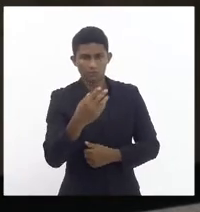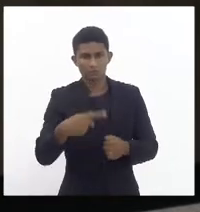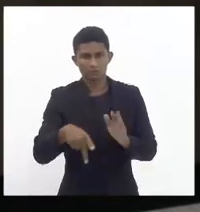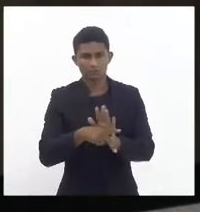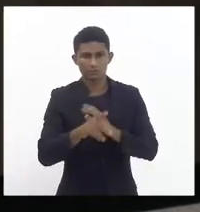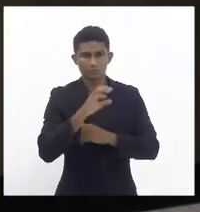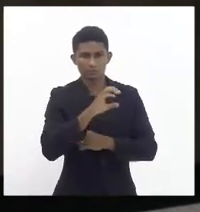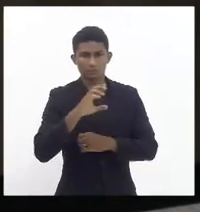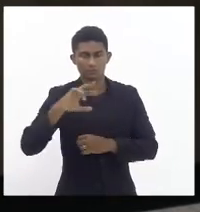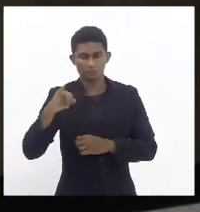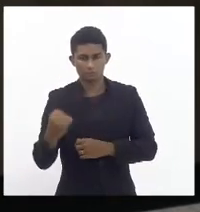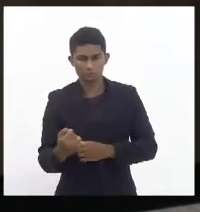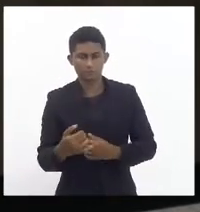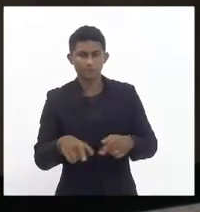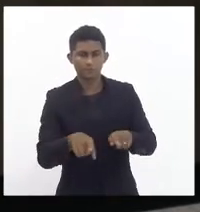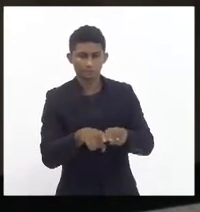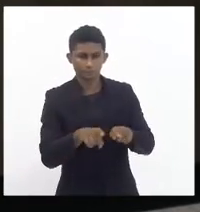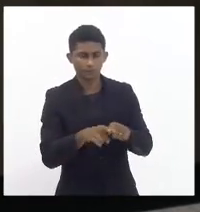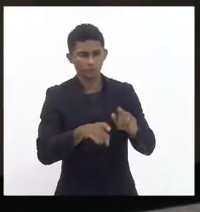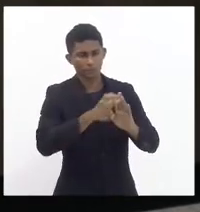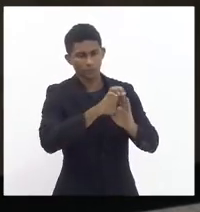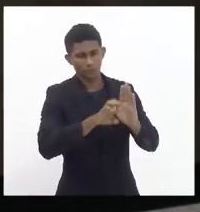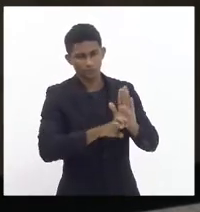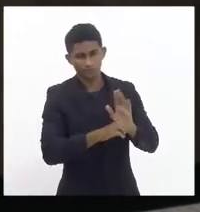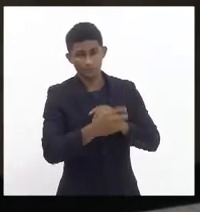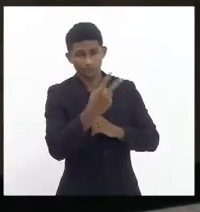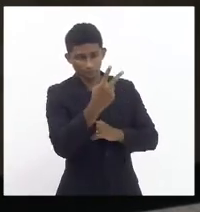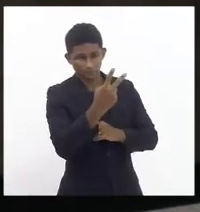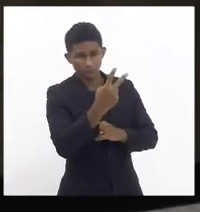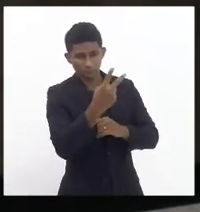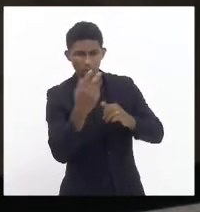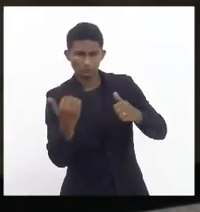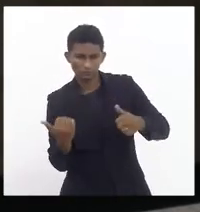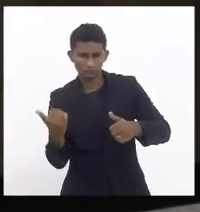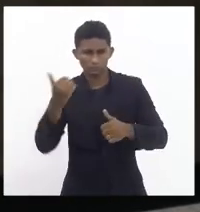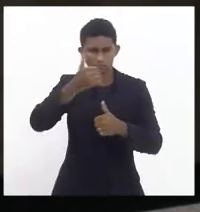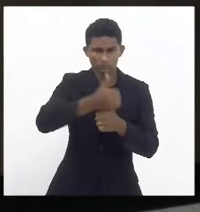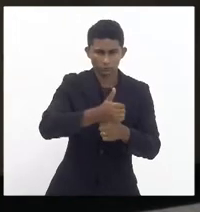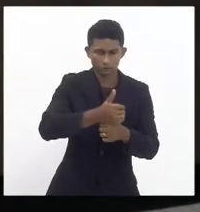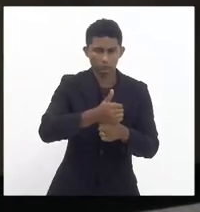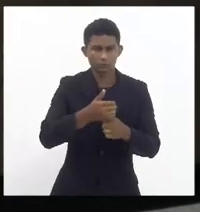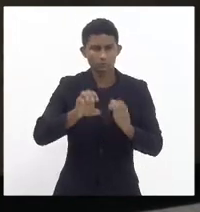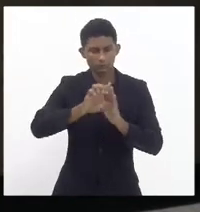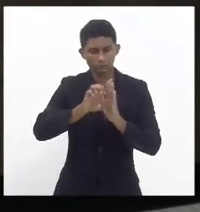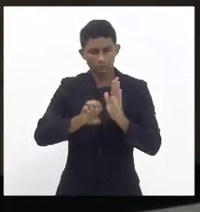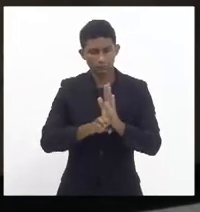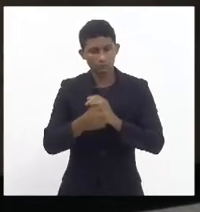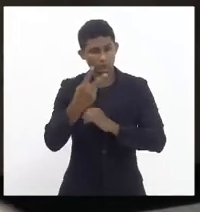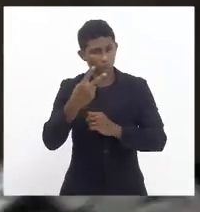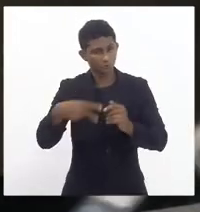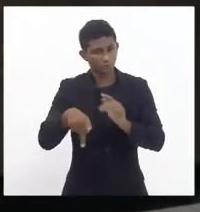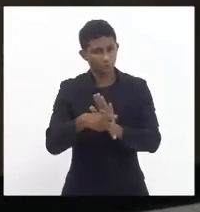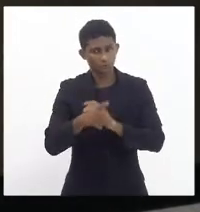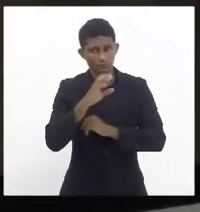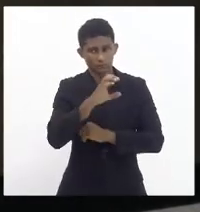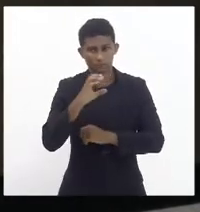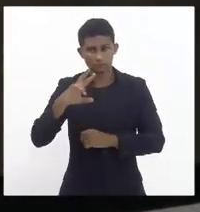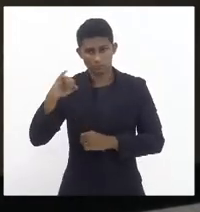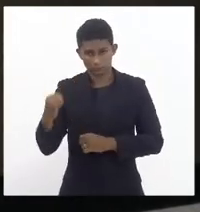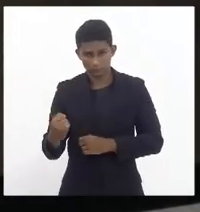ccj prejudicada a emenda dois pela Emenda dois da ccj